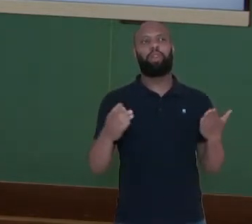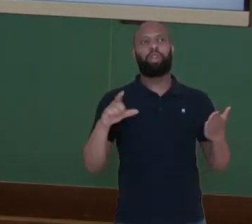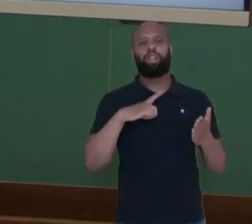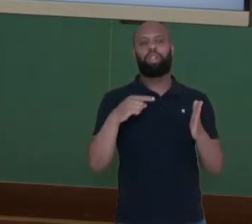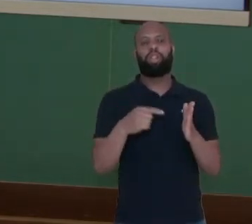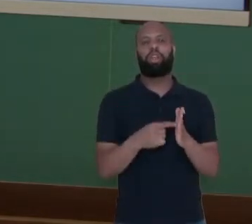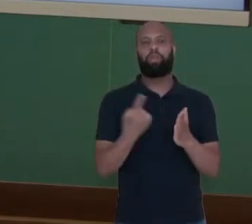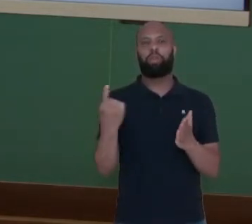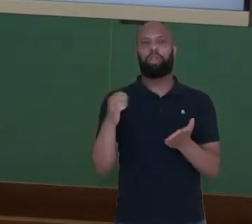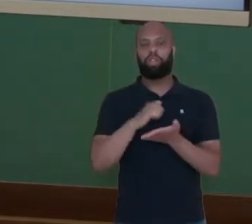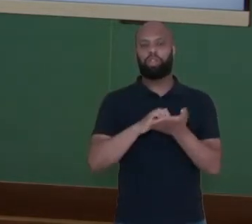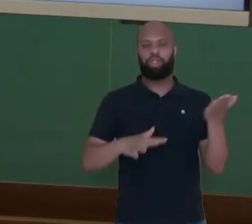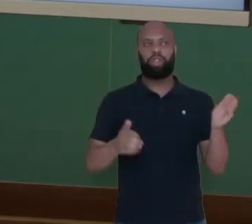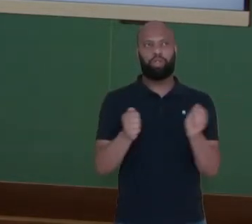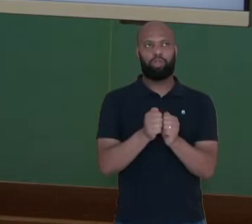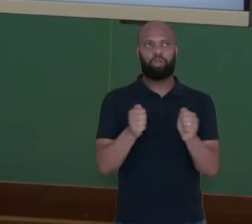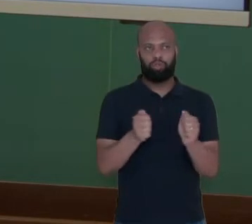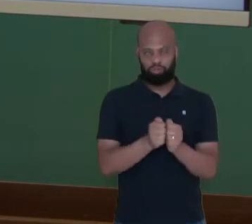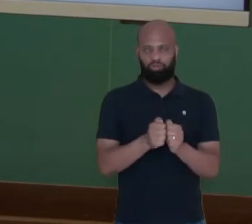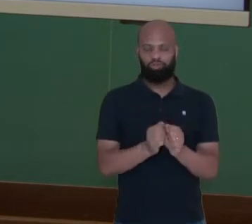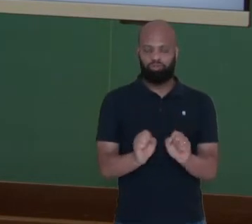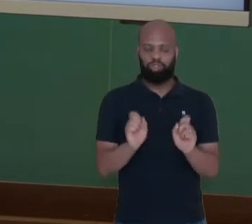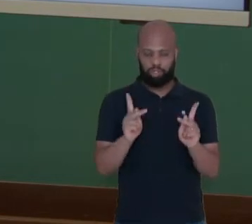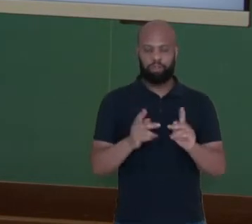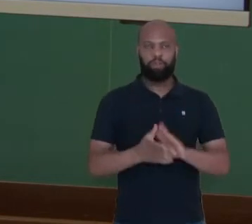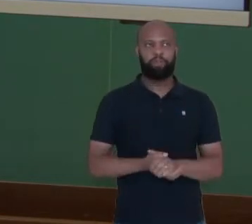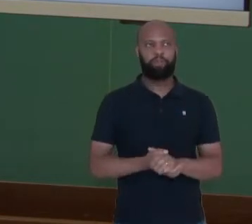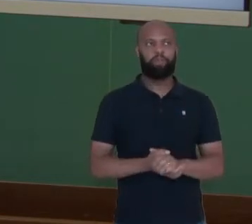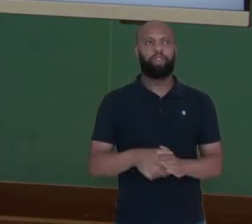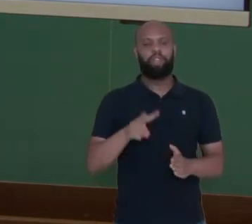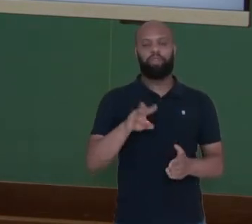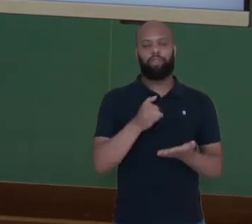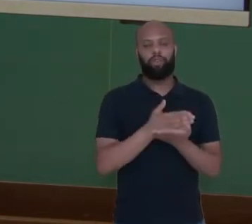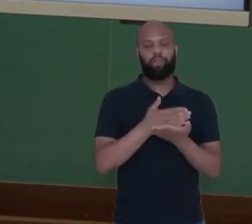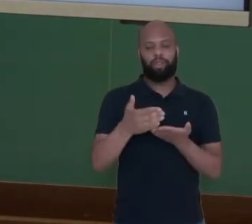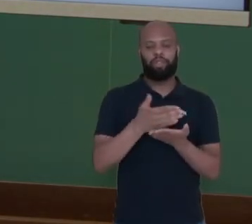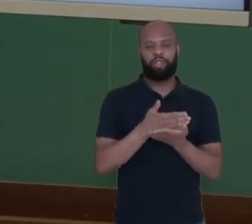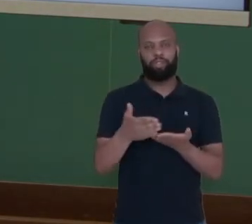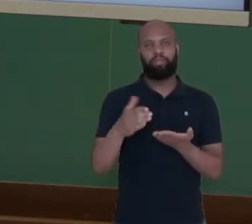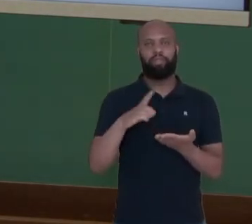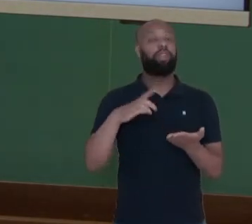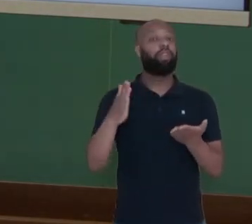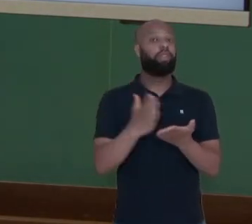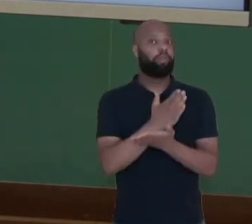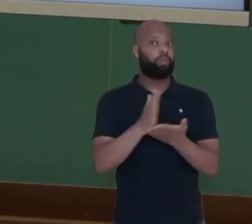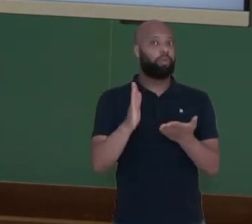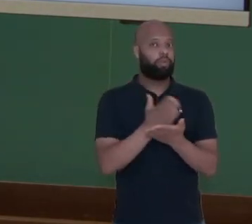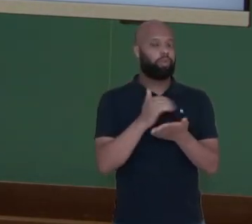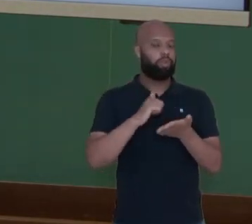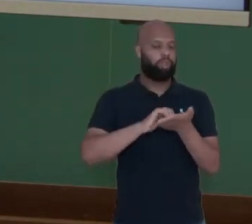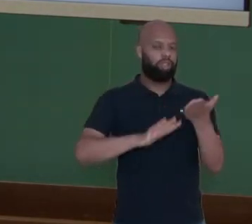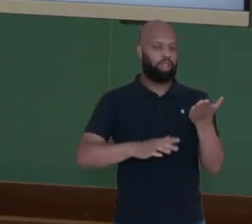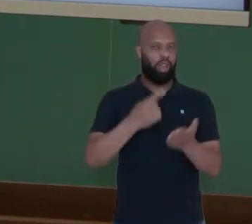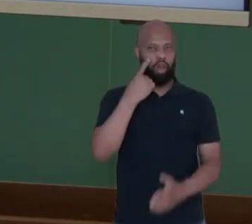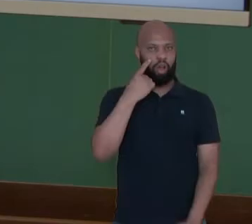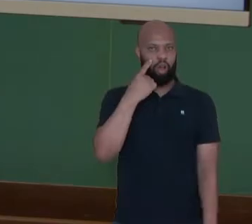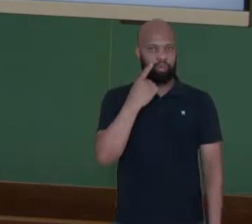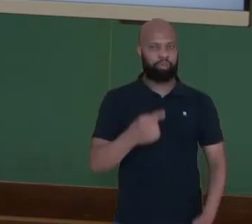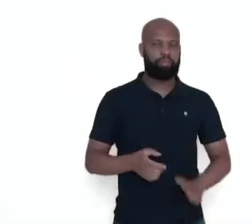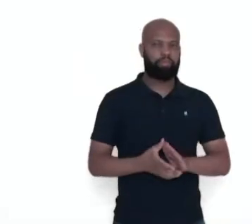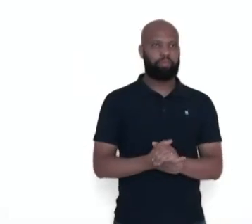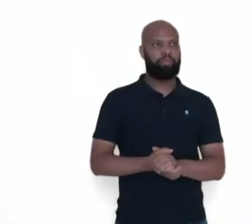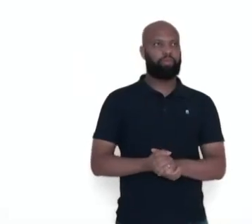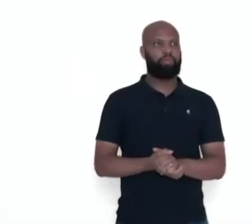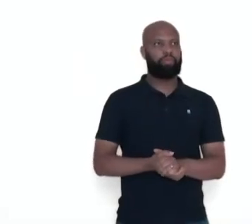Agora eu vou fazer com vocês uma parte de atividades. Então, nós vamos iniciar aqui algumas atividades. Acompanhe aqui o slide comigo, por